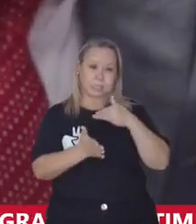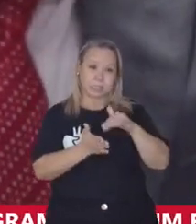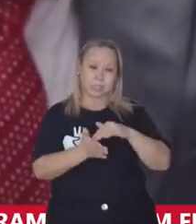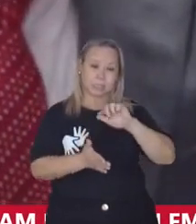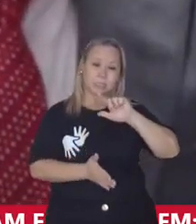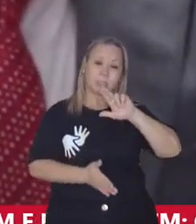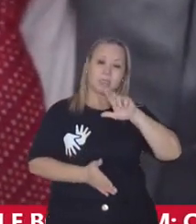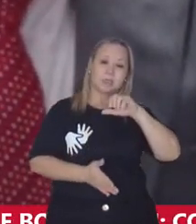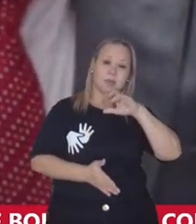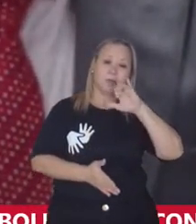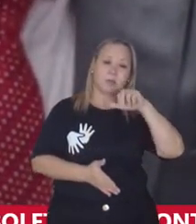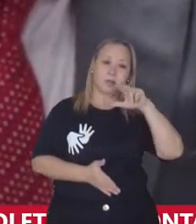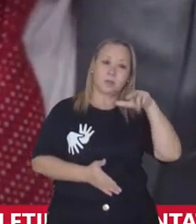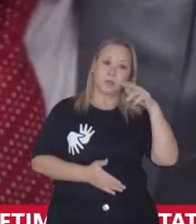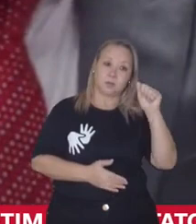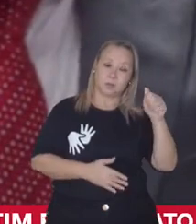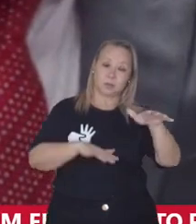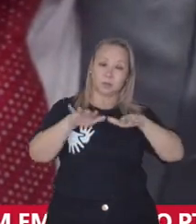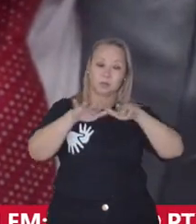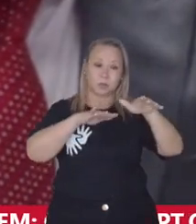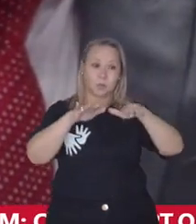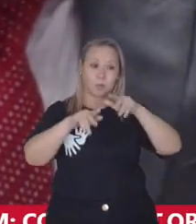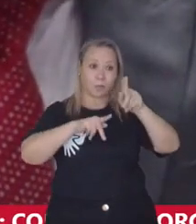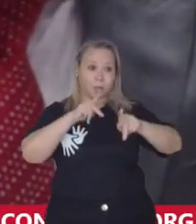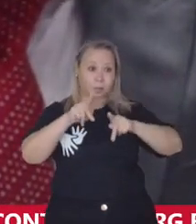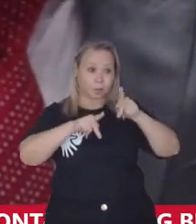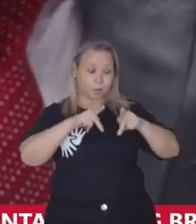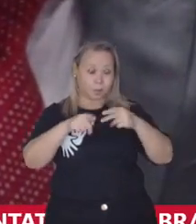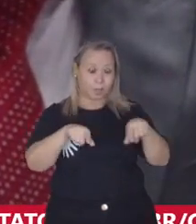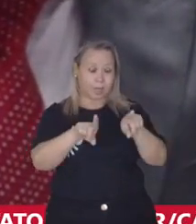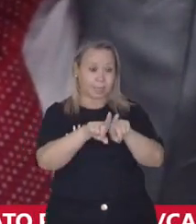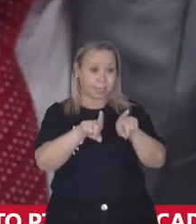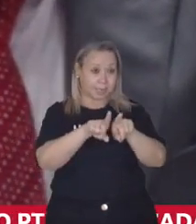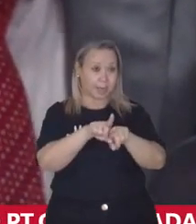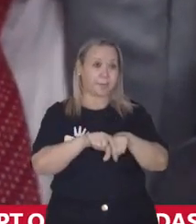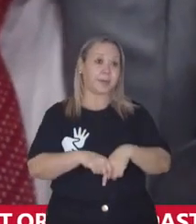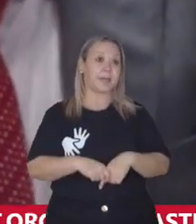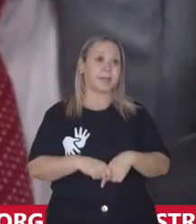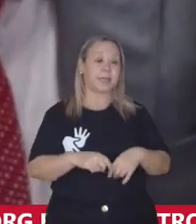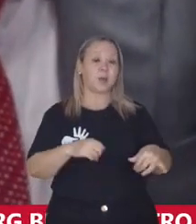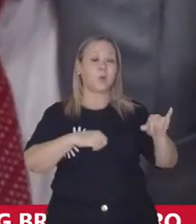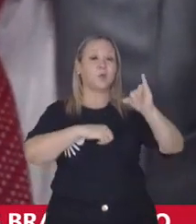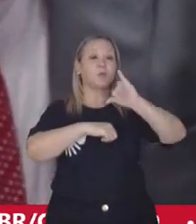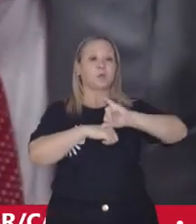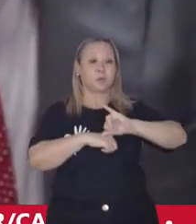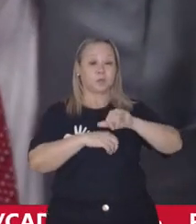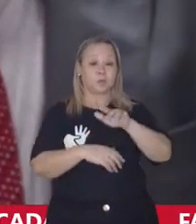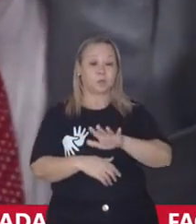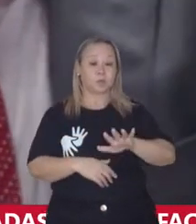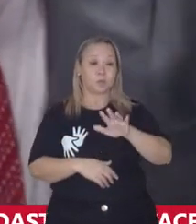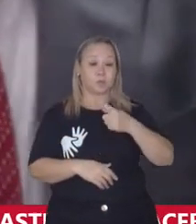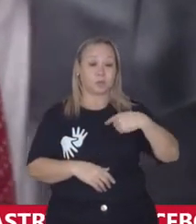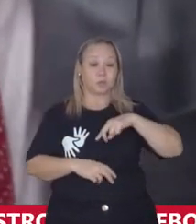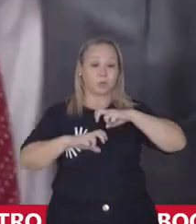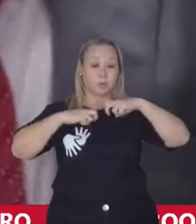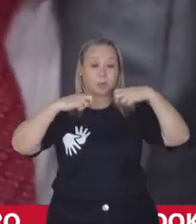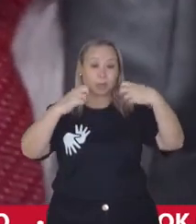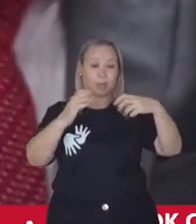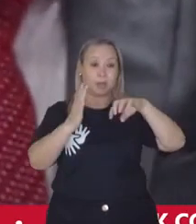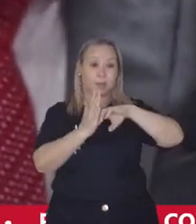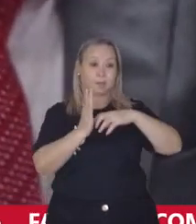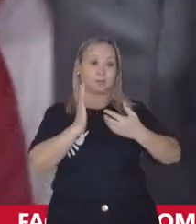Lucinha, dos movimentos populares, e também os núcleos da nossa bancada na Câmara e no